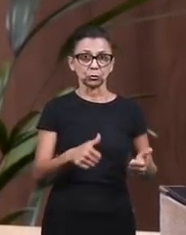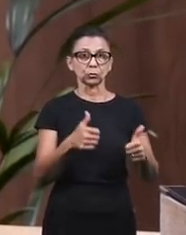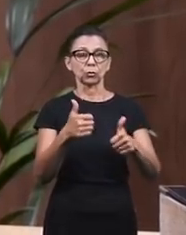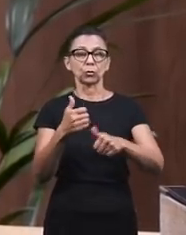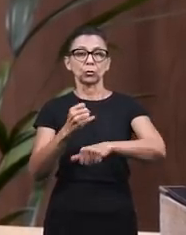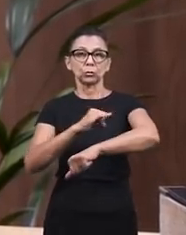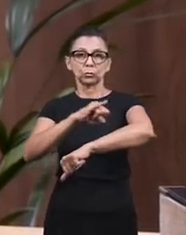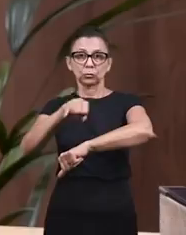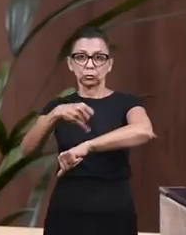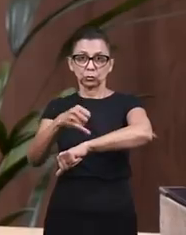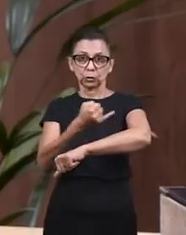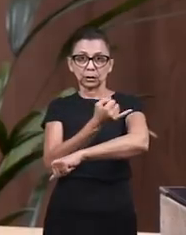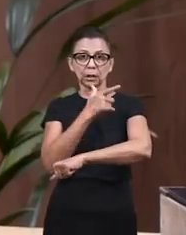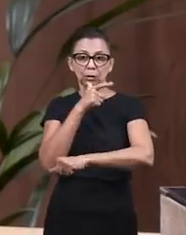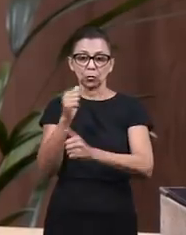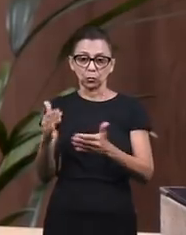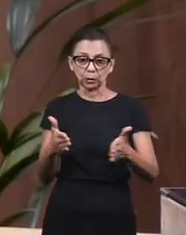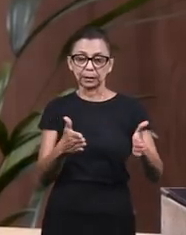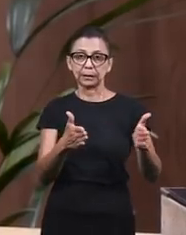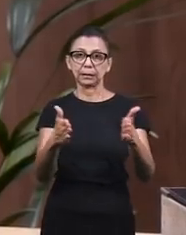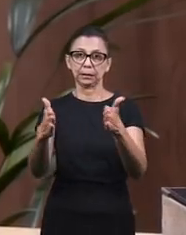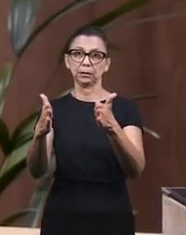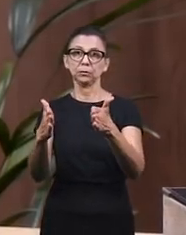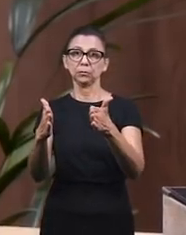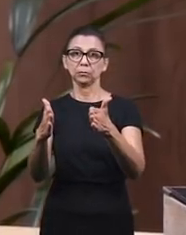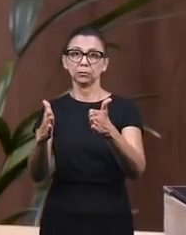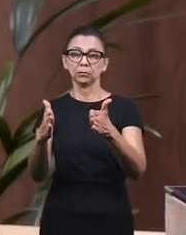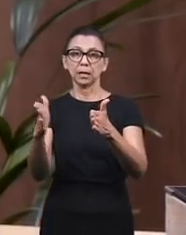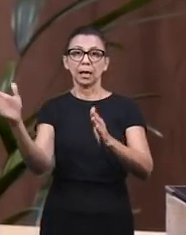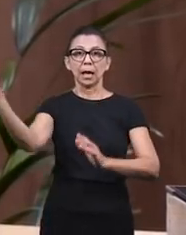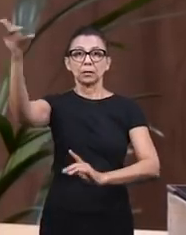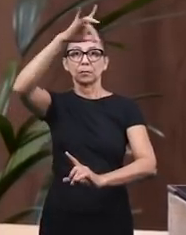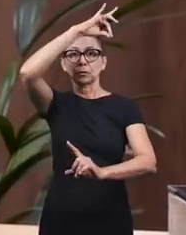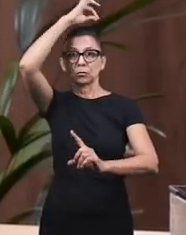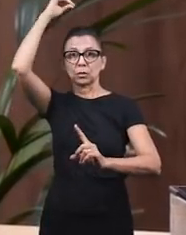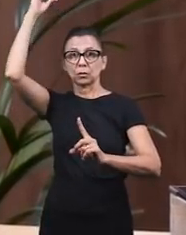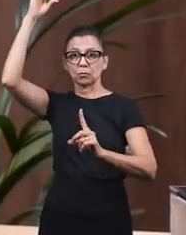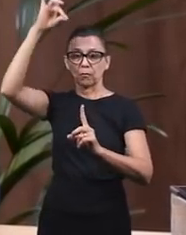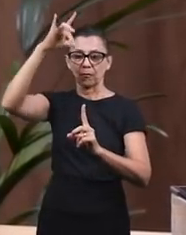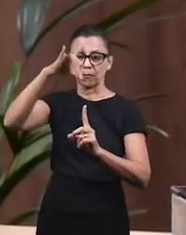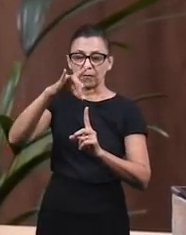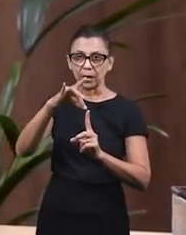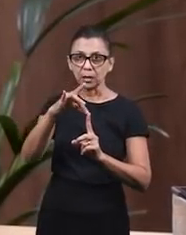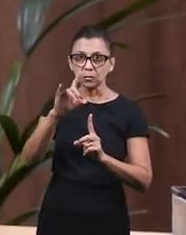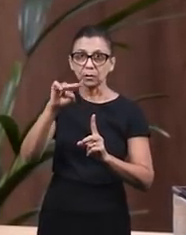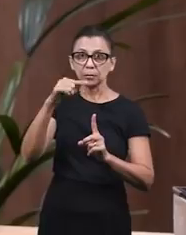Então aqui tem um ensino maravilhoso, né? Porque Jesus homem era o servo.